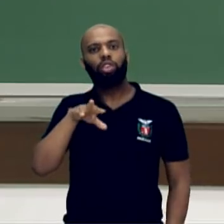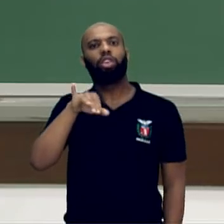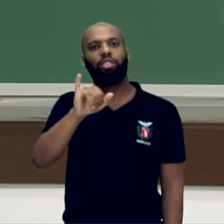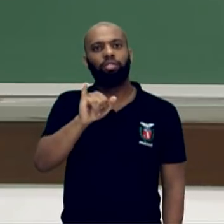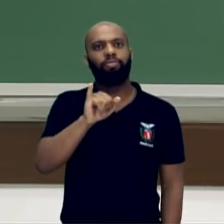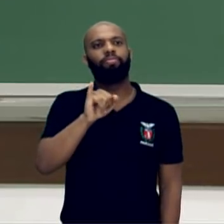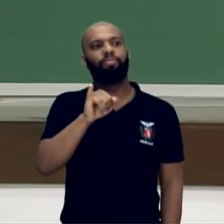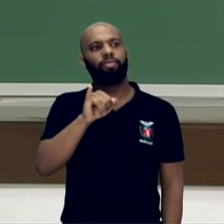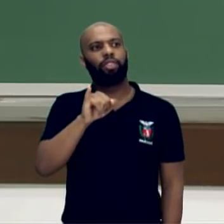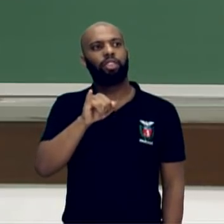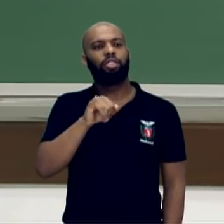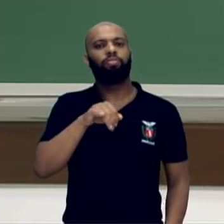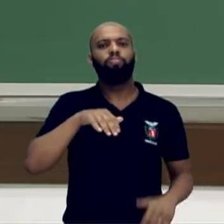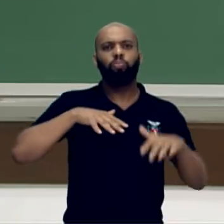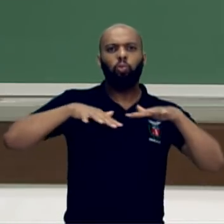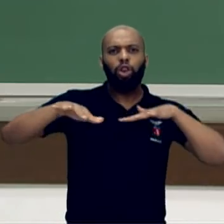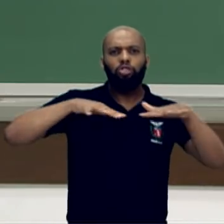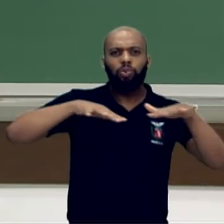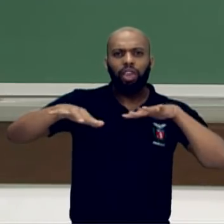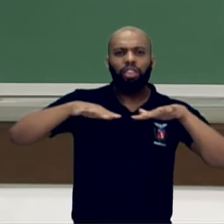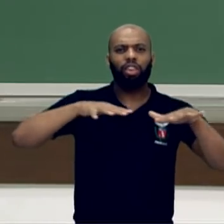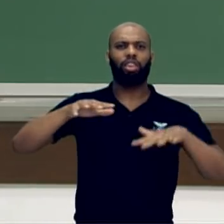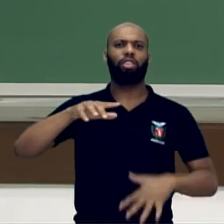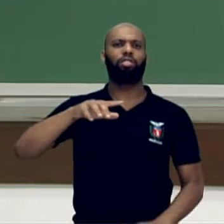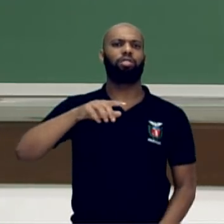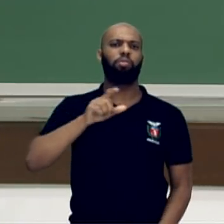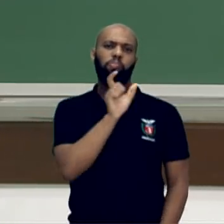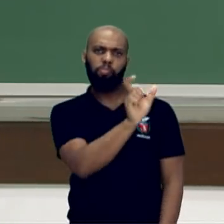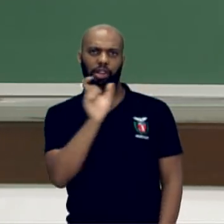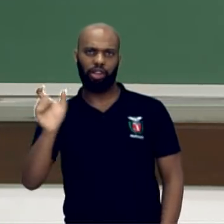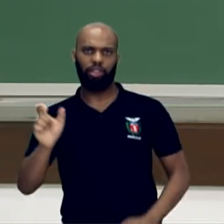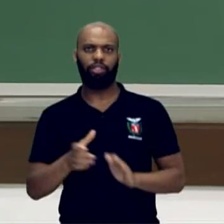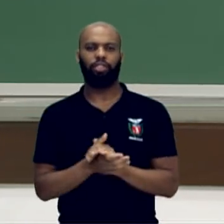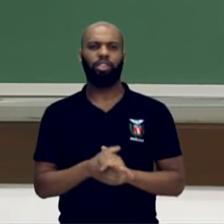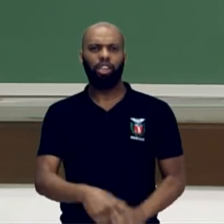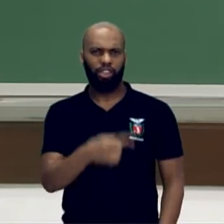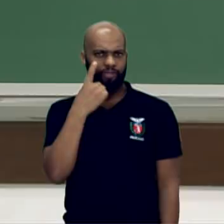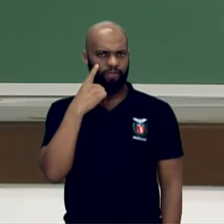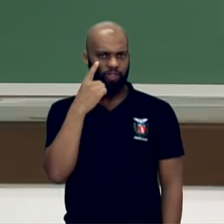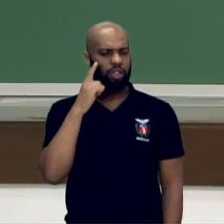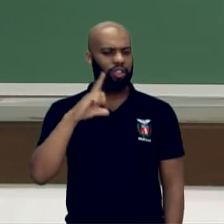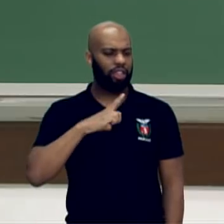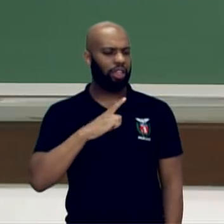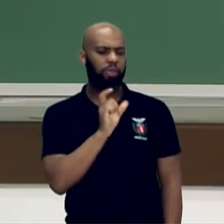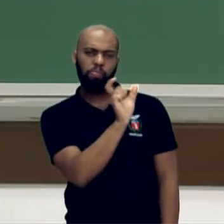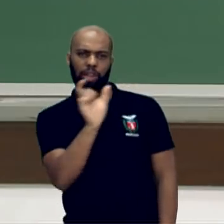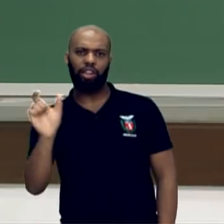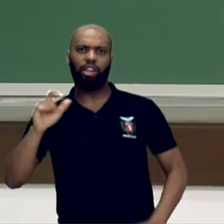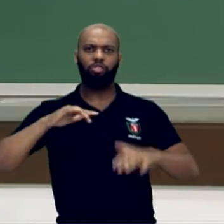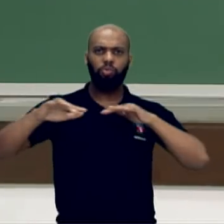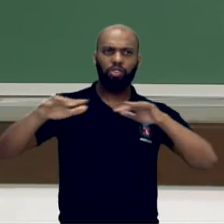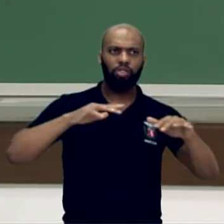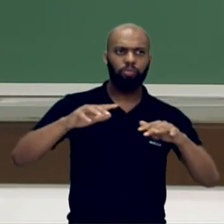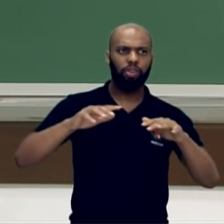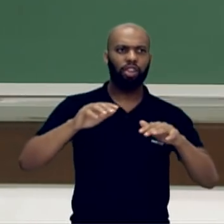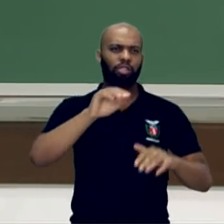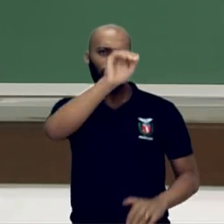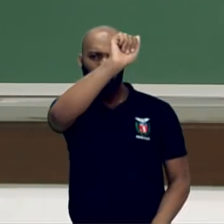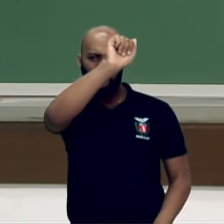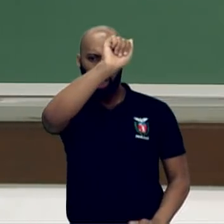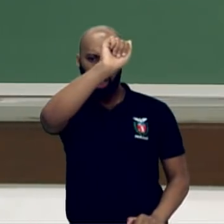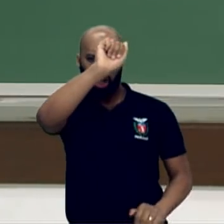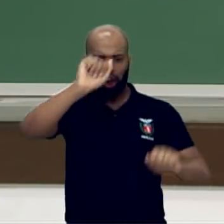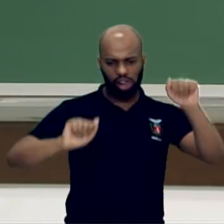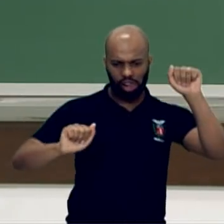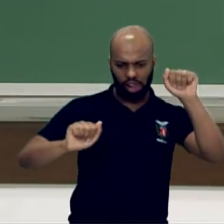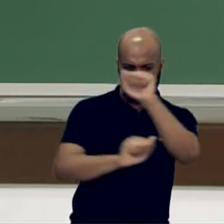se ele fosse movendo as palavras. Vocês estão vendo quais as palavras se movendo? O A sai daqui, vem aqui, o